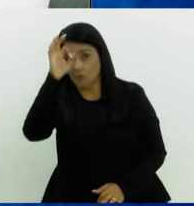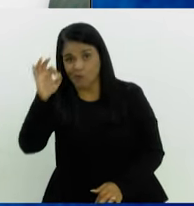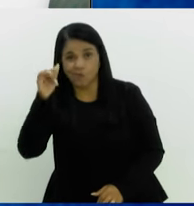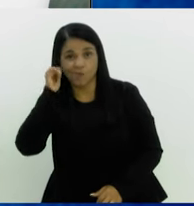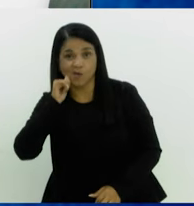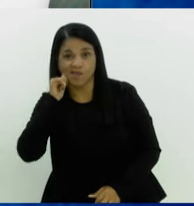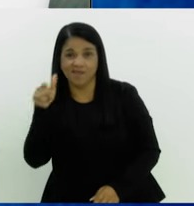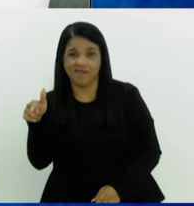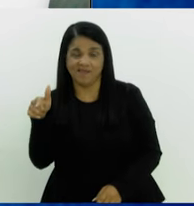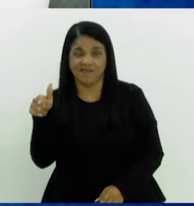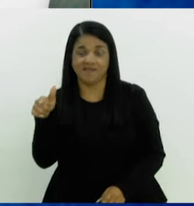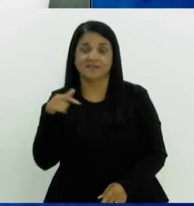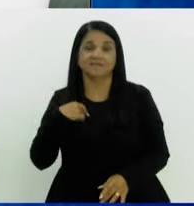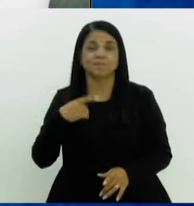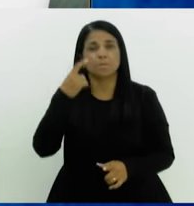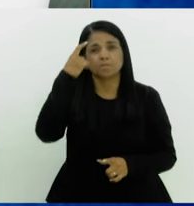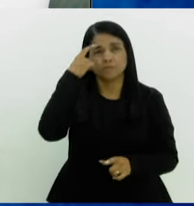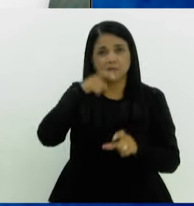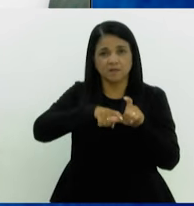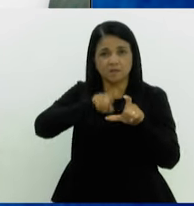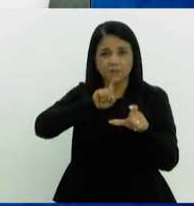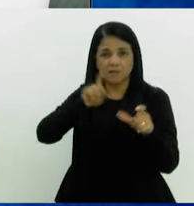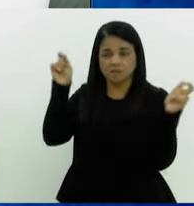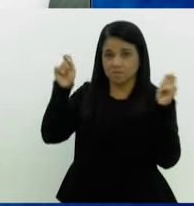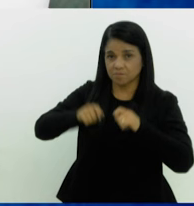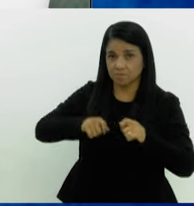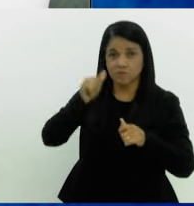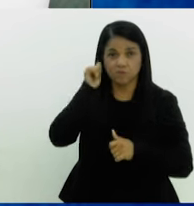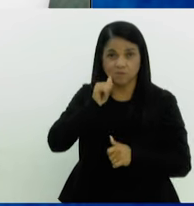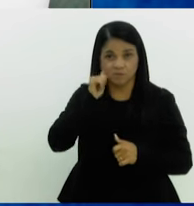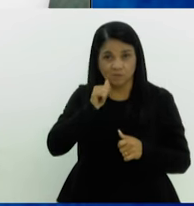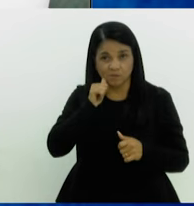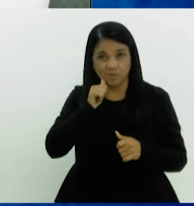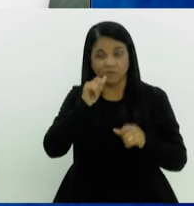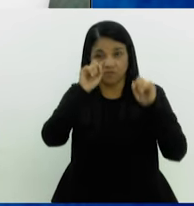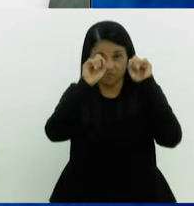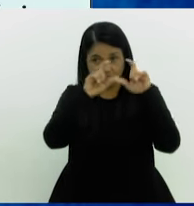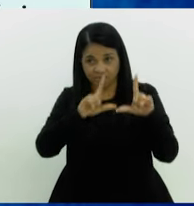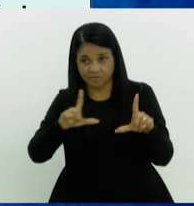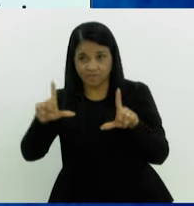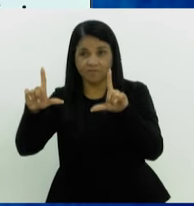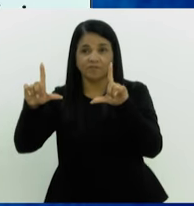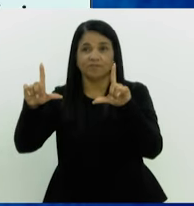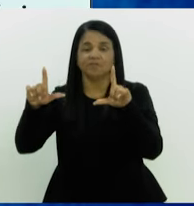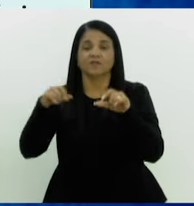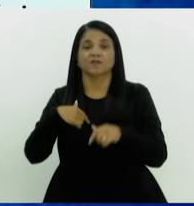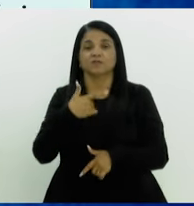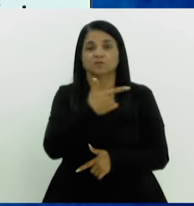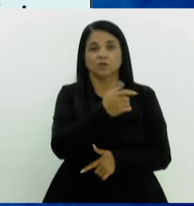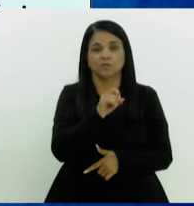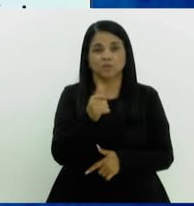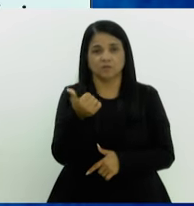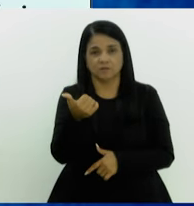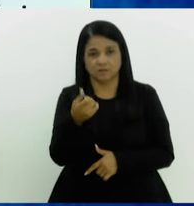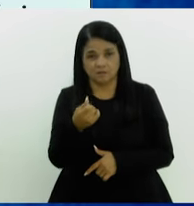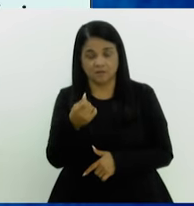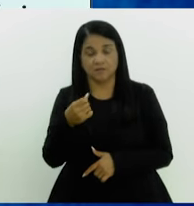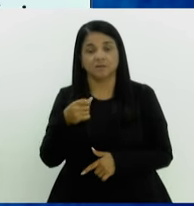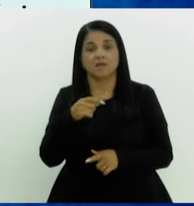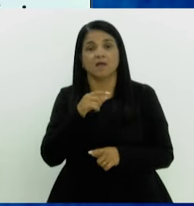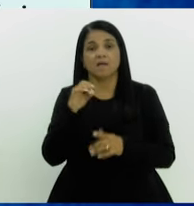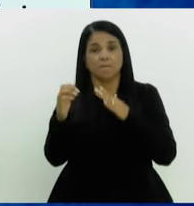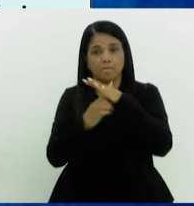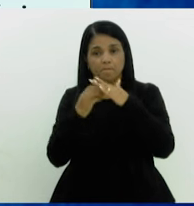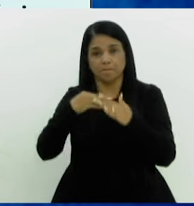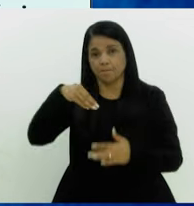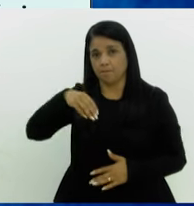e pensando nessa independência na capacitação da mulher que E aí o próximo slide por favor que em 2016 a meta criou o